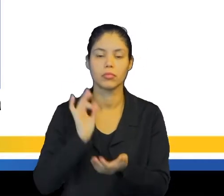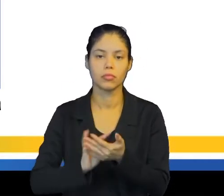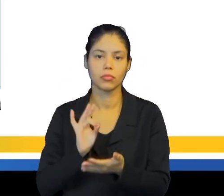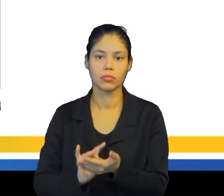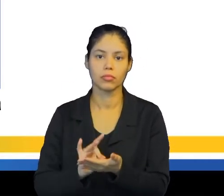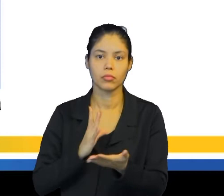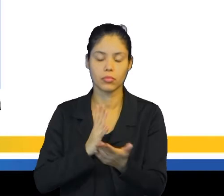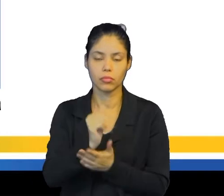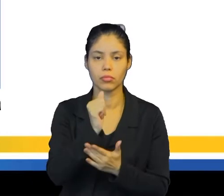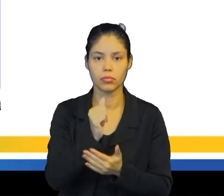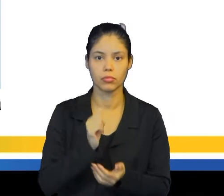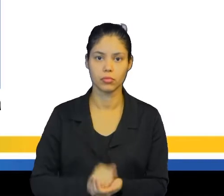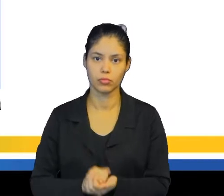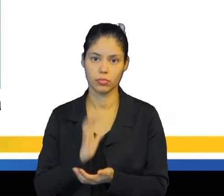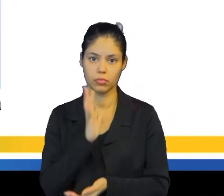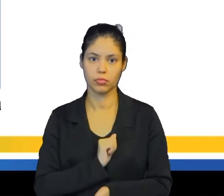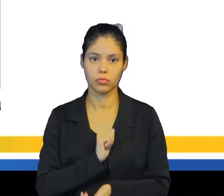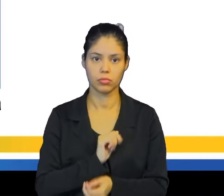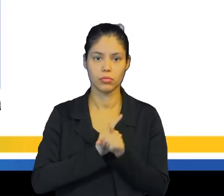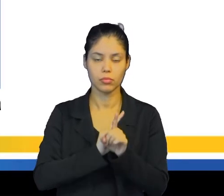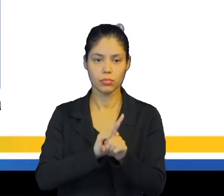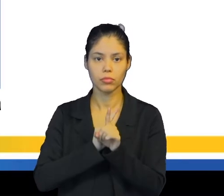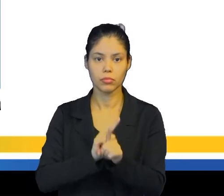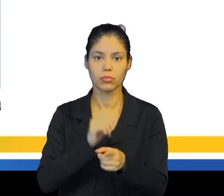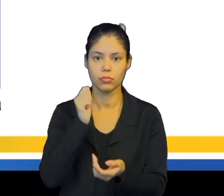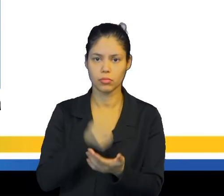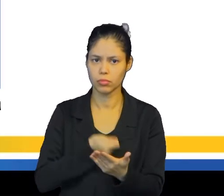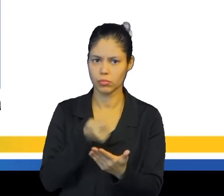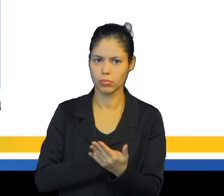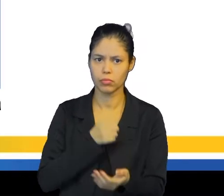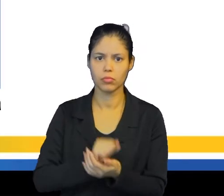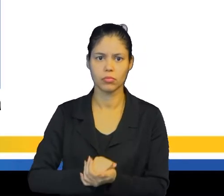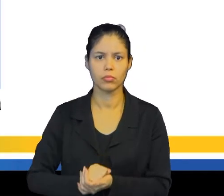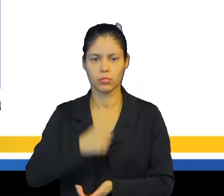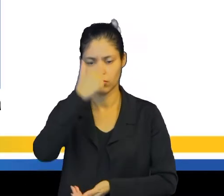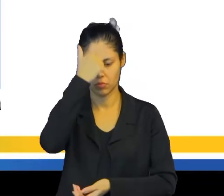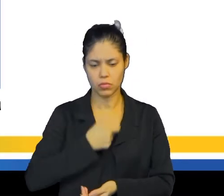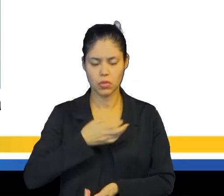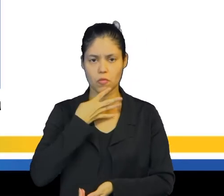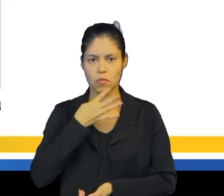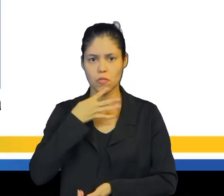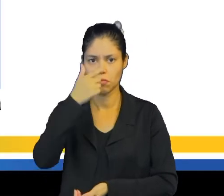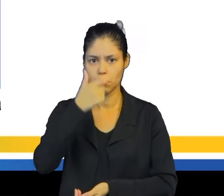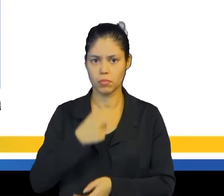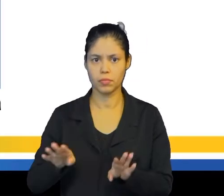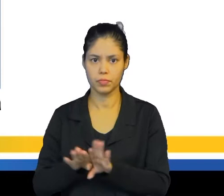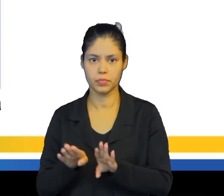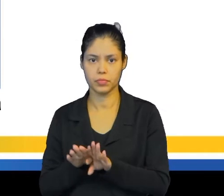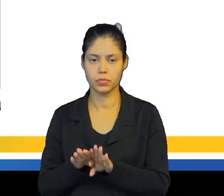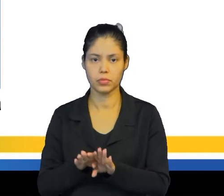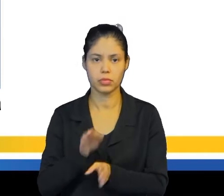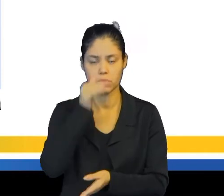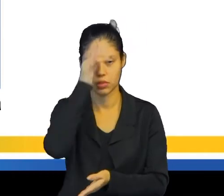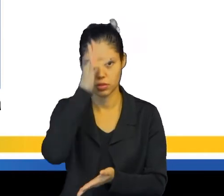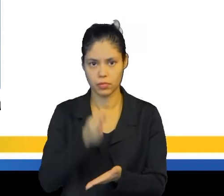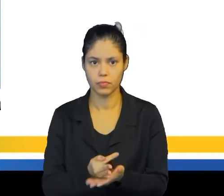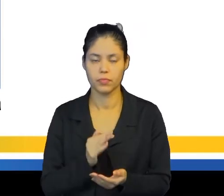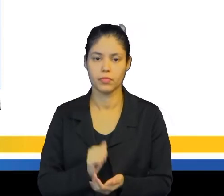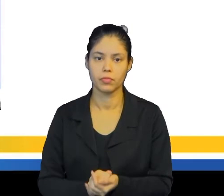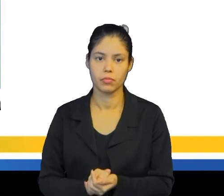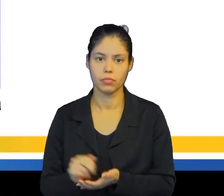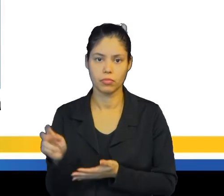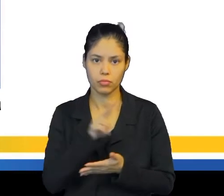caminhada da conquista, o amor, a disciplina, o autoconhecimento, a dedicação e fé. Vamos